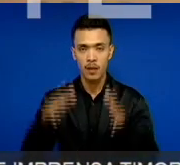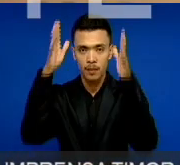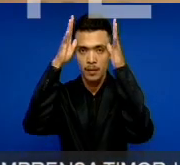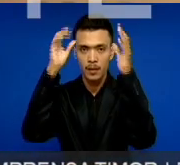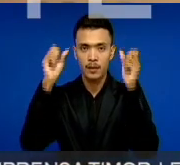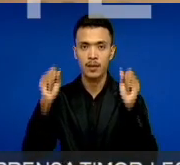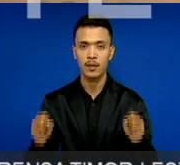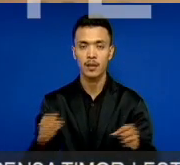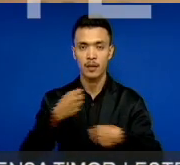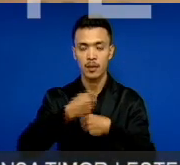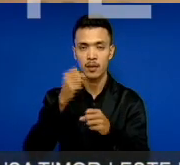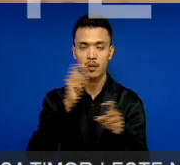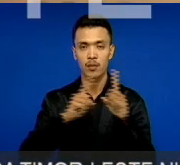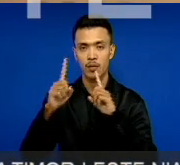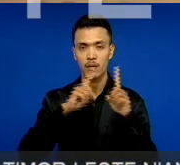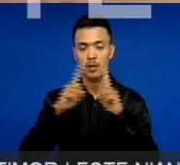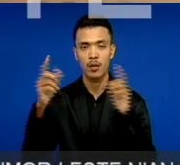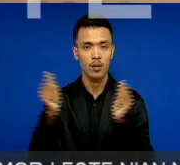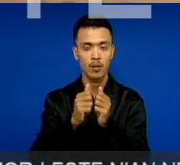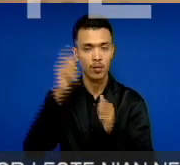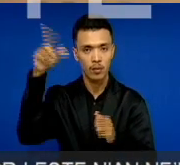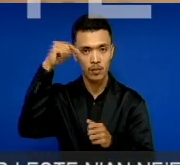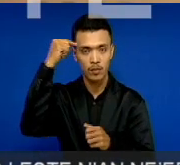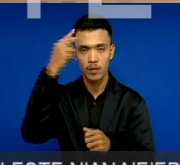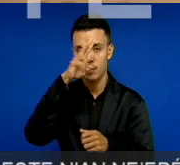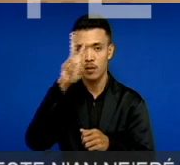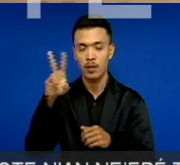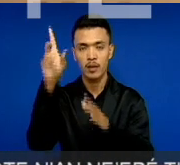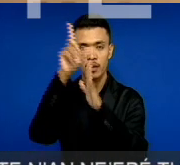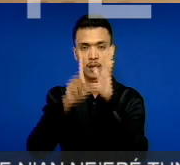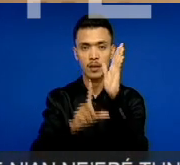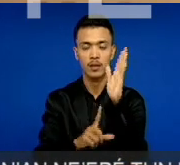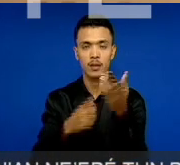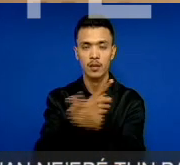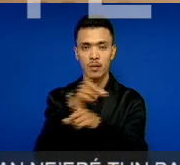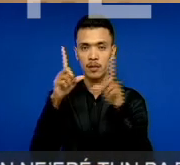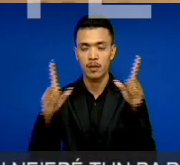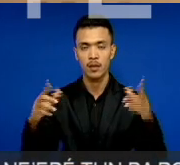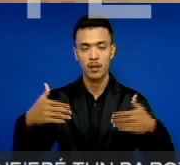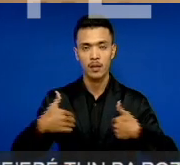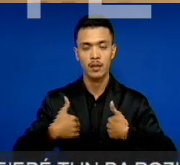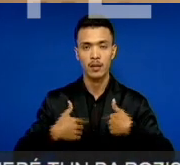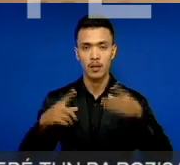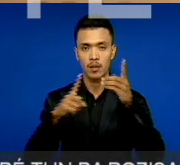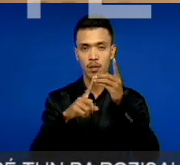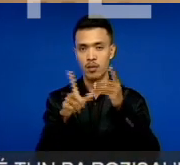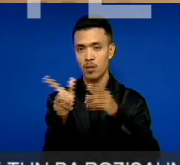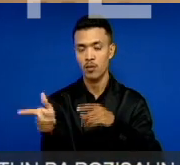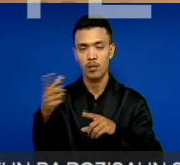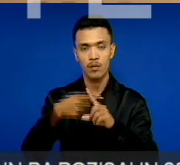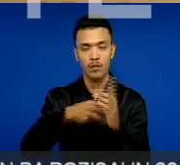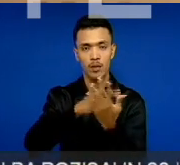Presidente da República se halo coordenação com o governo, o de haré lista indulto e aloran ruanulu fulang maio tinangné.